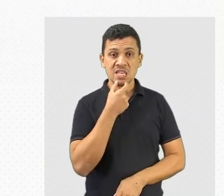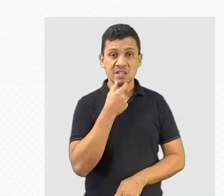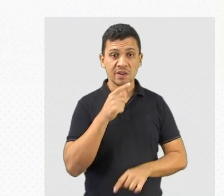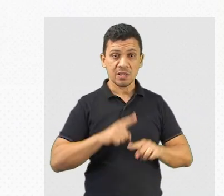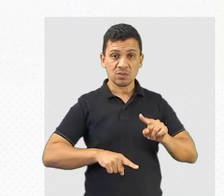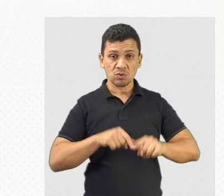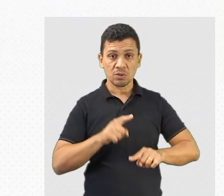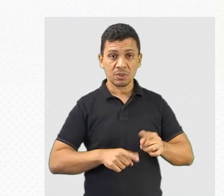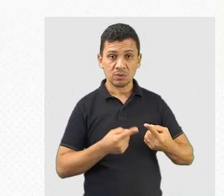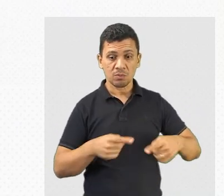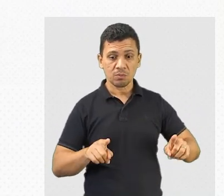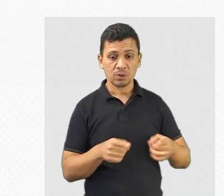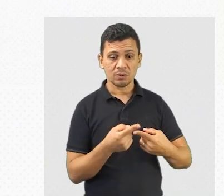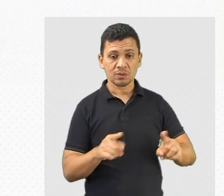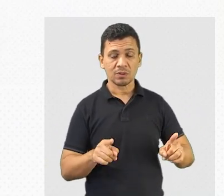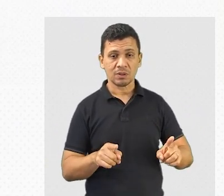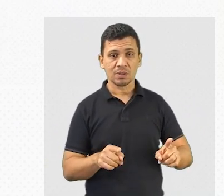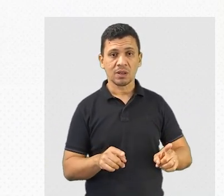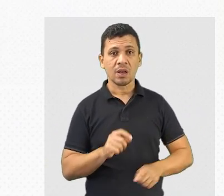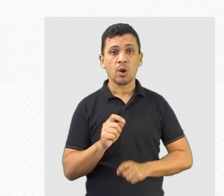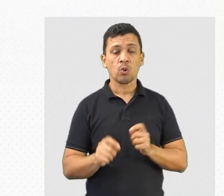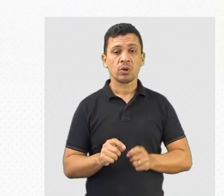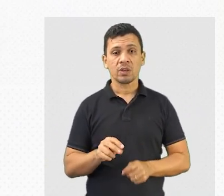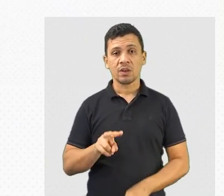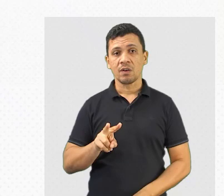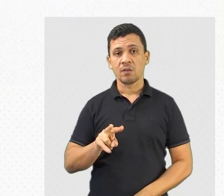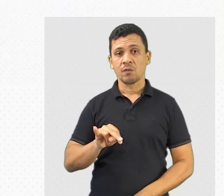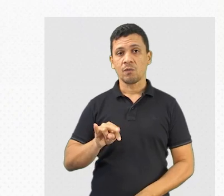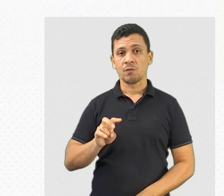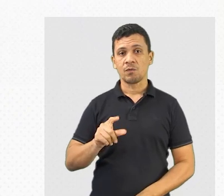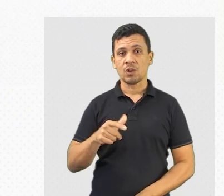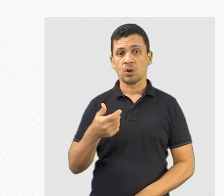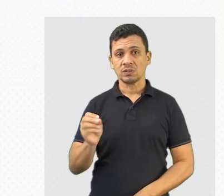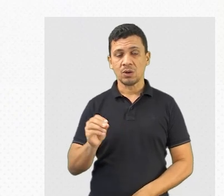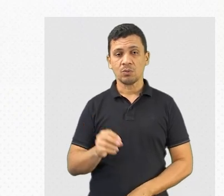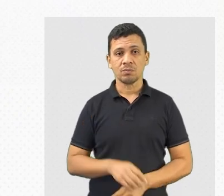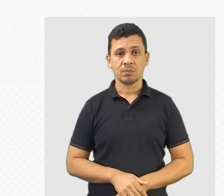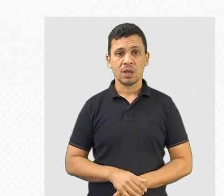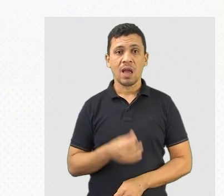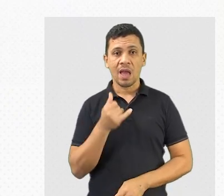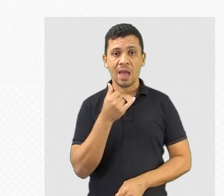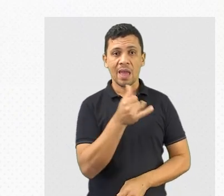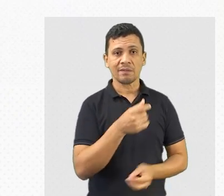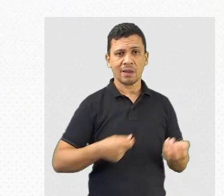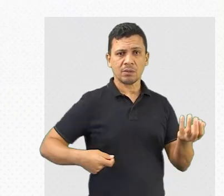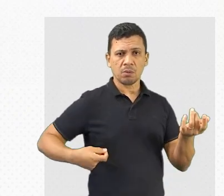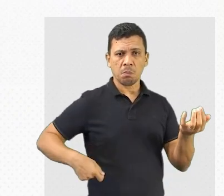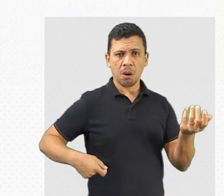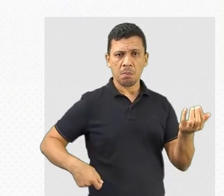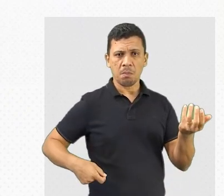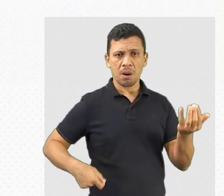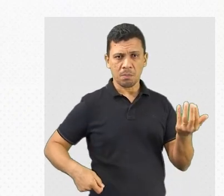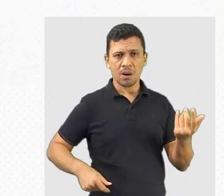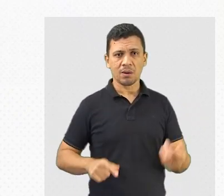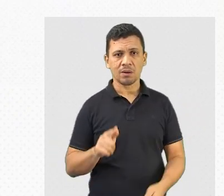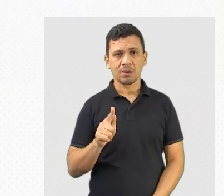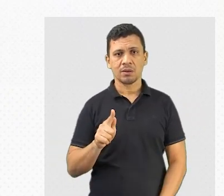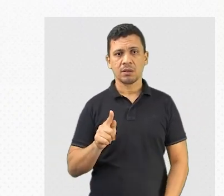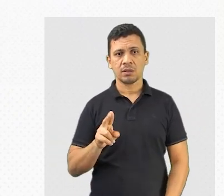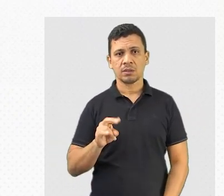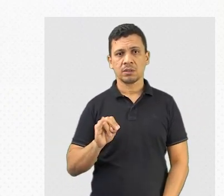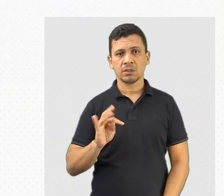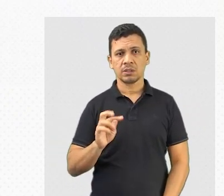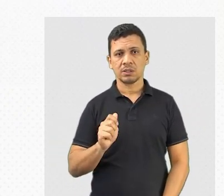musical, guitar é violão. Mas se você fala electric guitar, aí é como se pensasse o